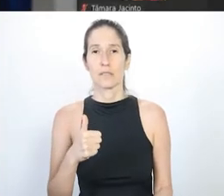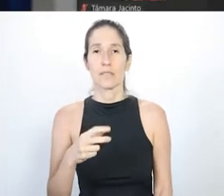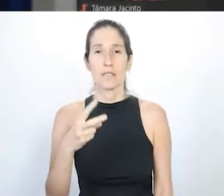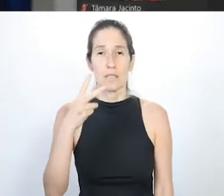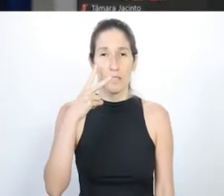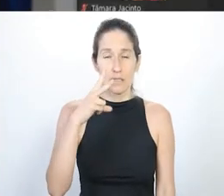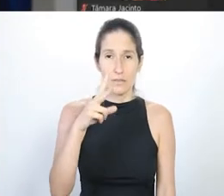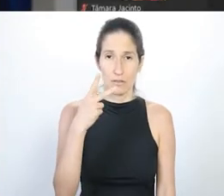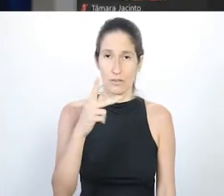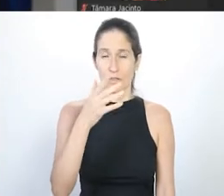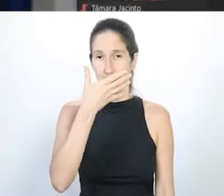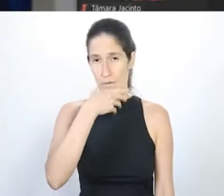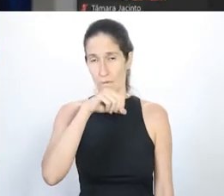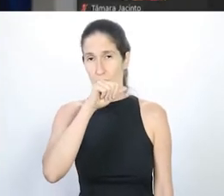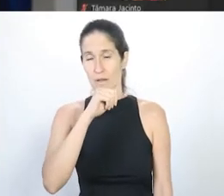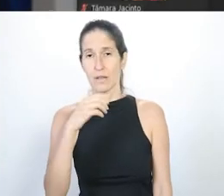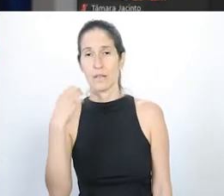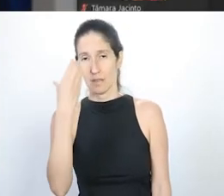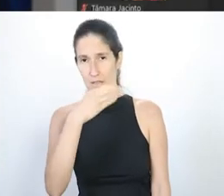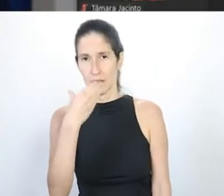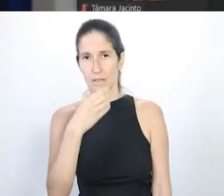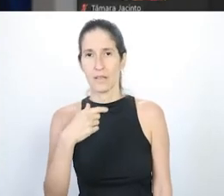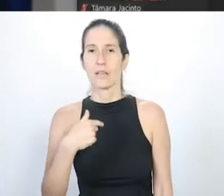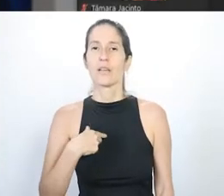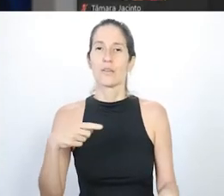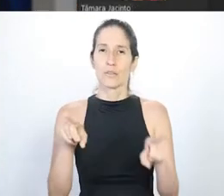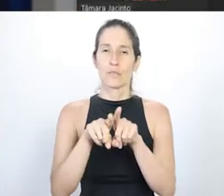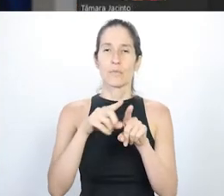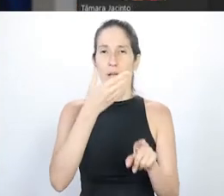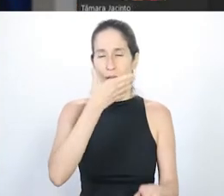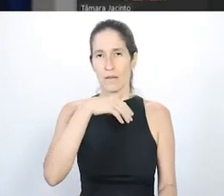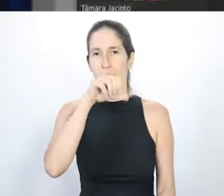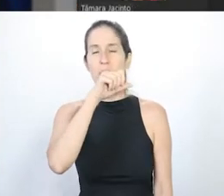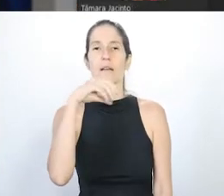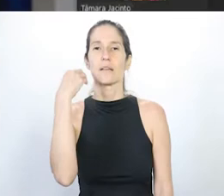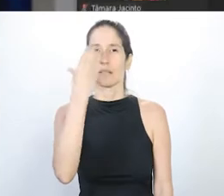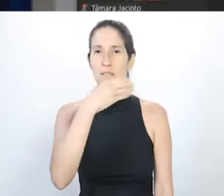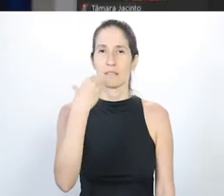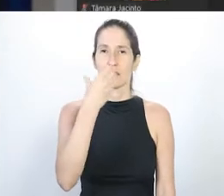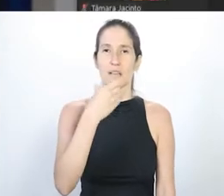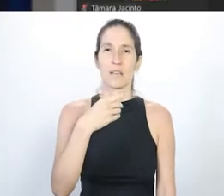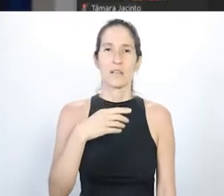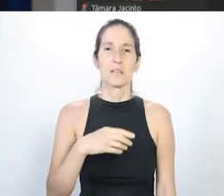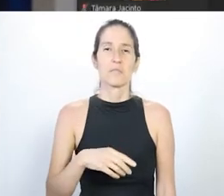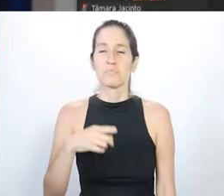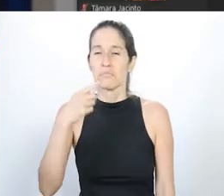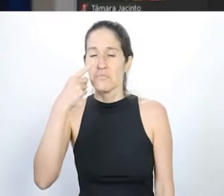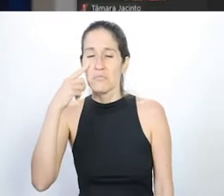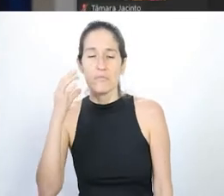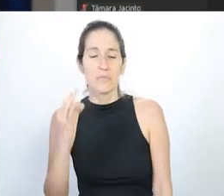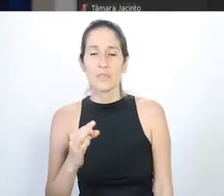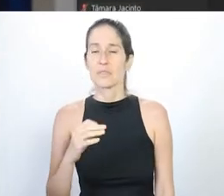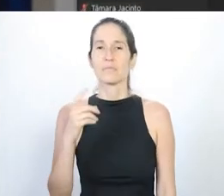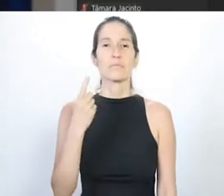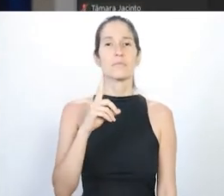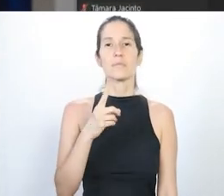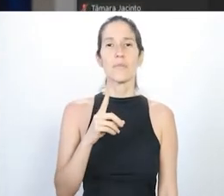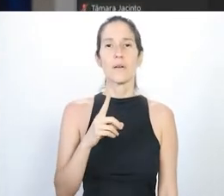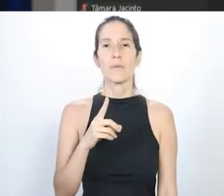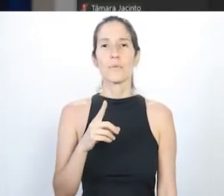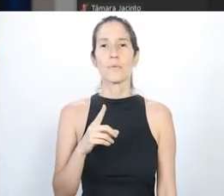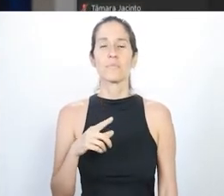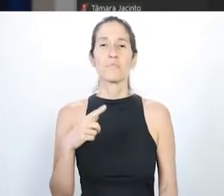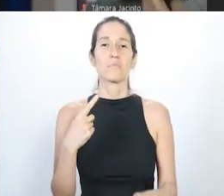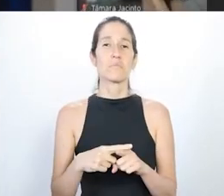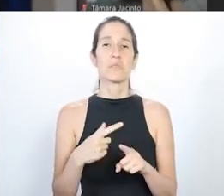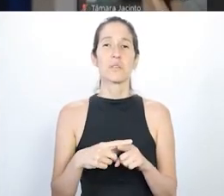um pai cantador, tenho um pai cantador, e a gente, às vezes para a gente é tão comum que a gente não se dá conta do que é aquilo, do que é aquele trabalho,